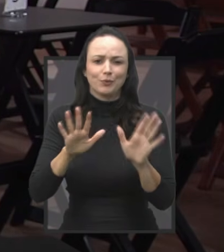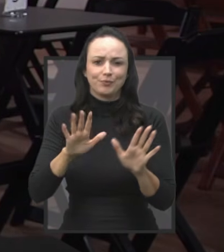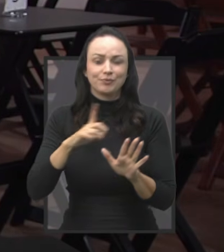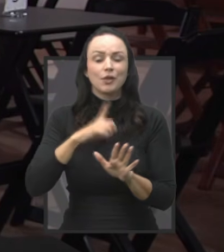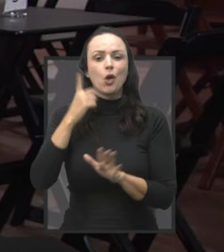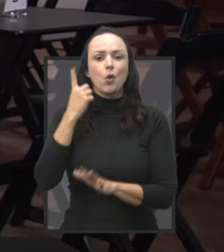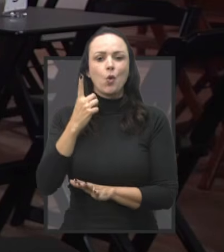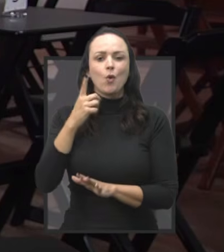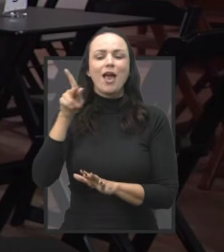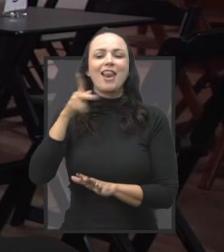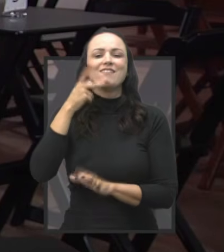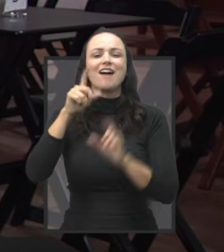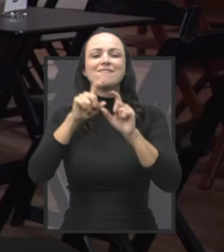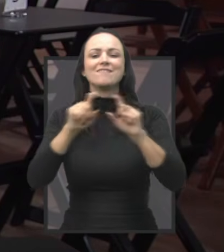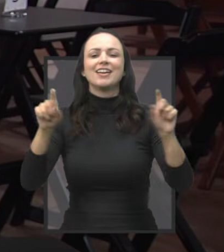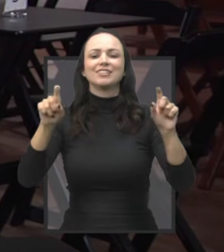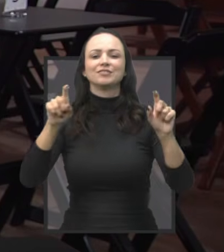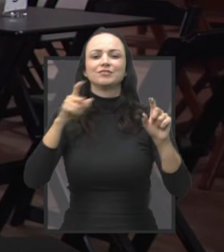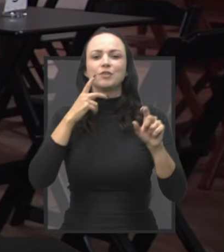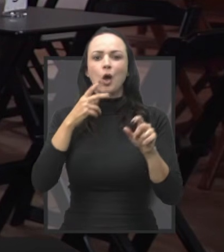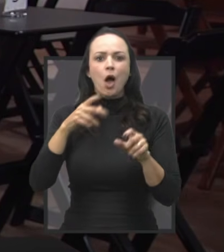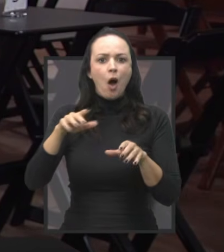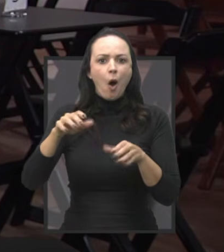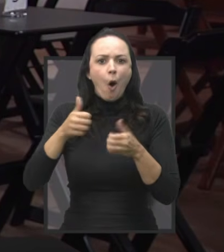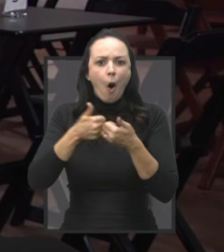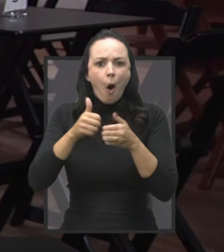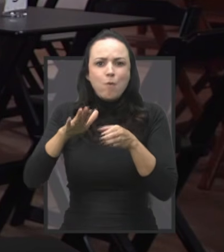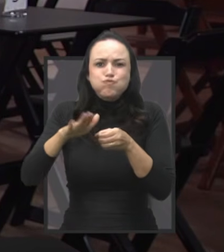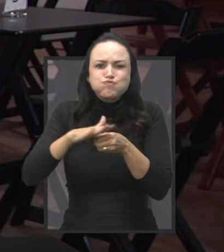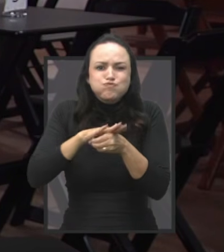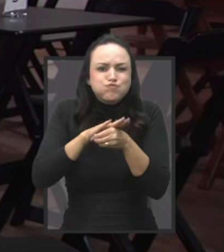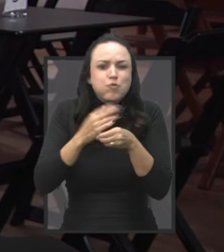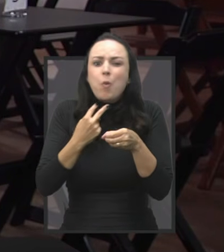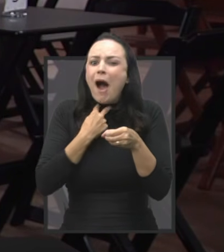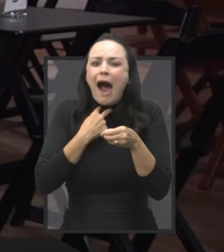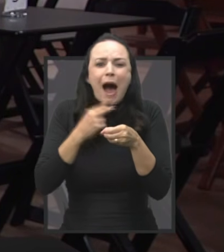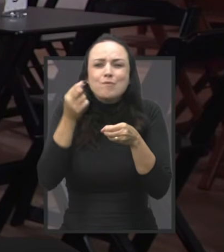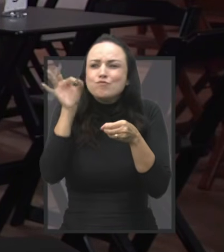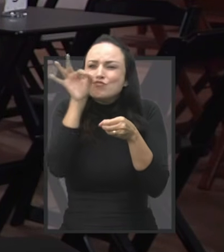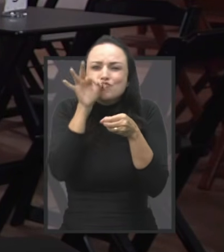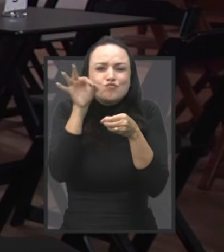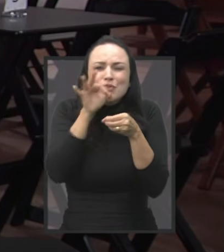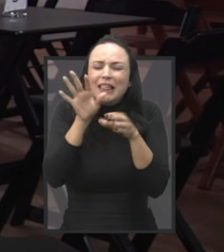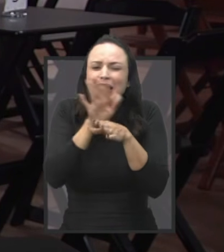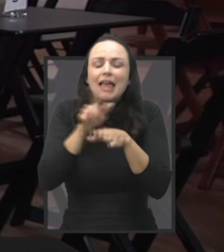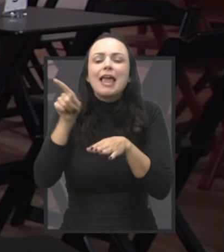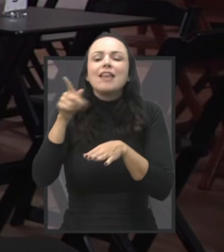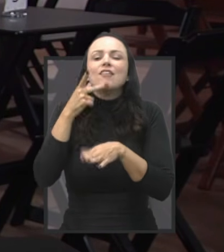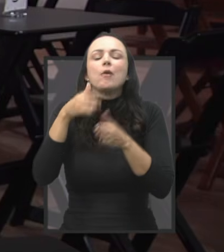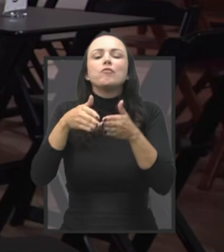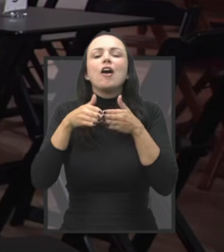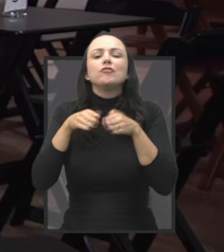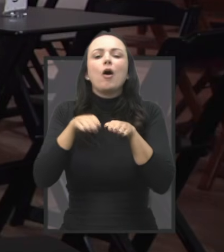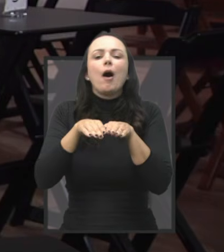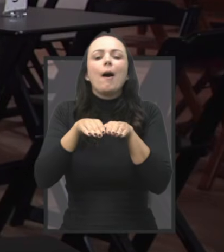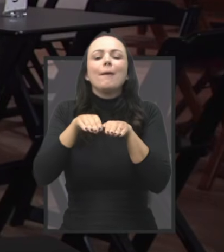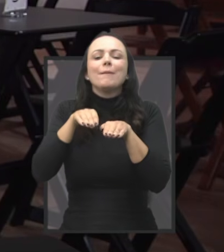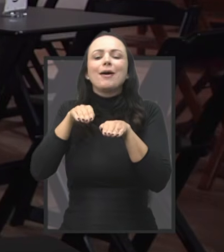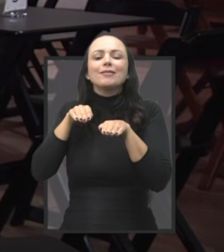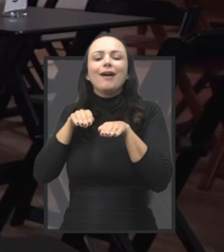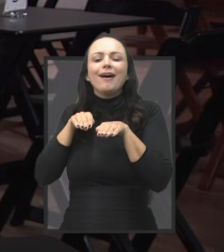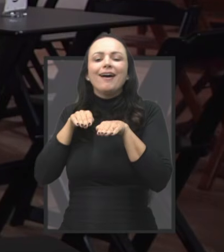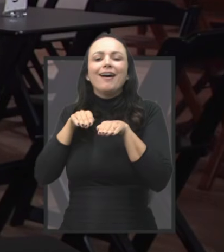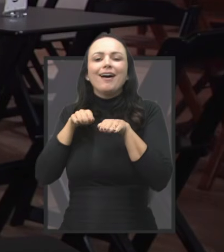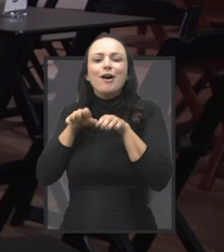tinha um lema do Zé Maria: o ônibus não cabia mais nem um mosquito. Por favor, gente, um passinho